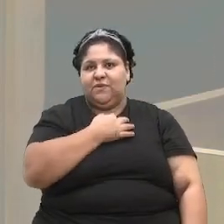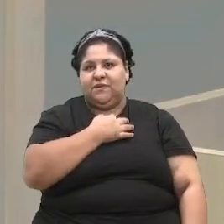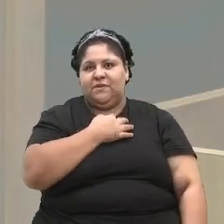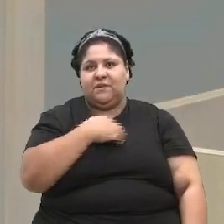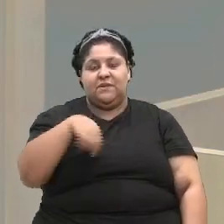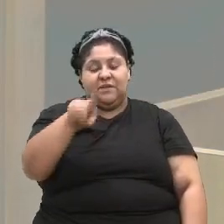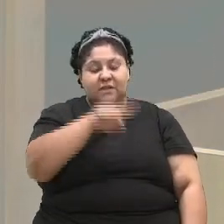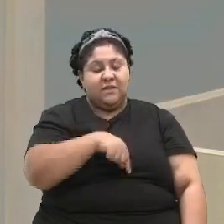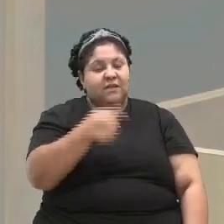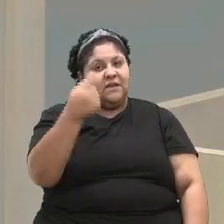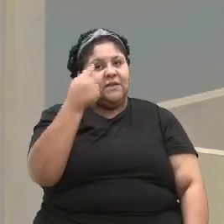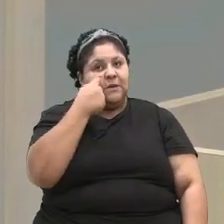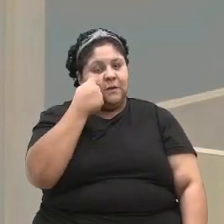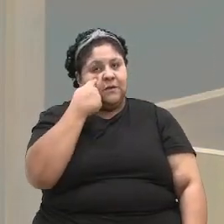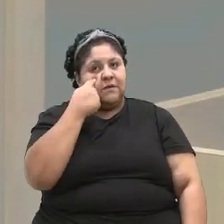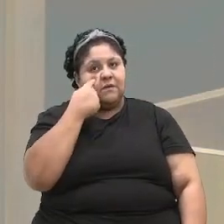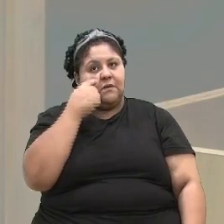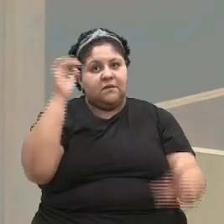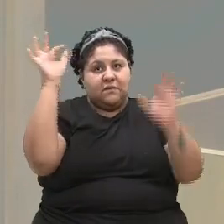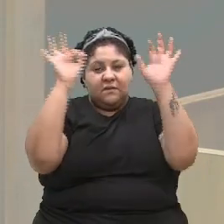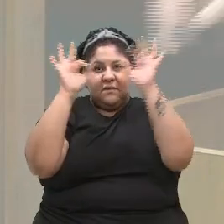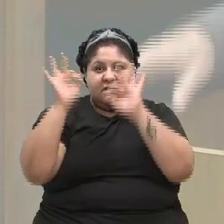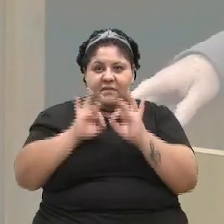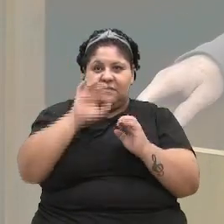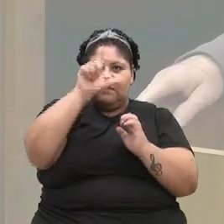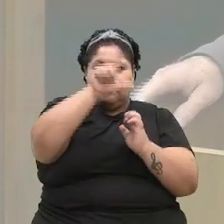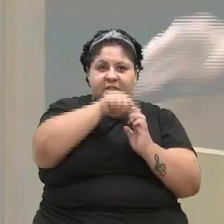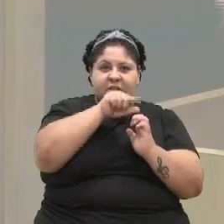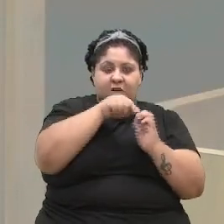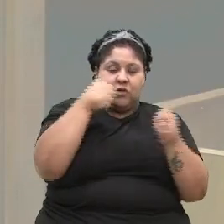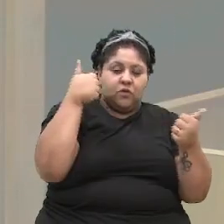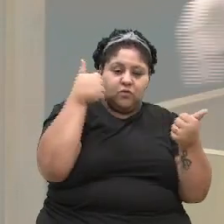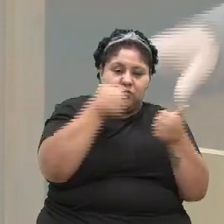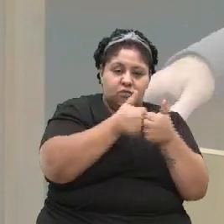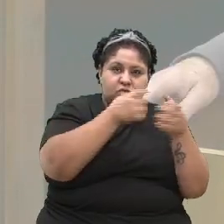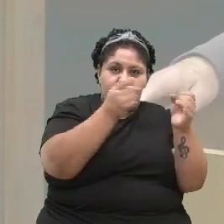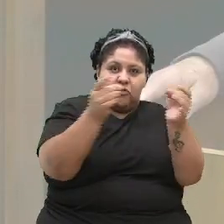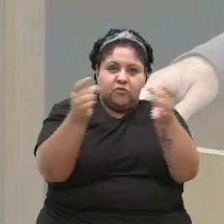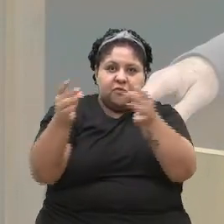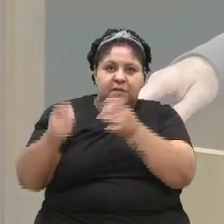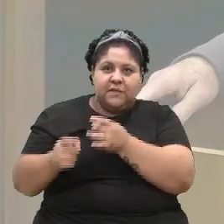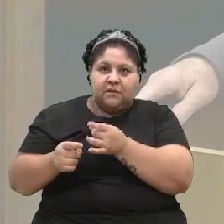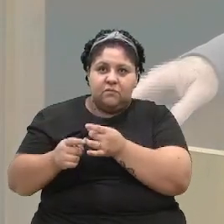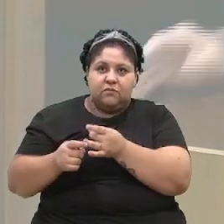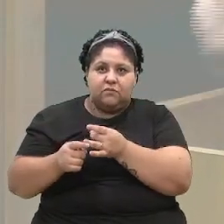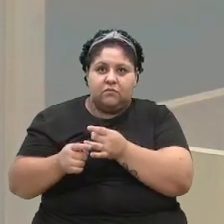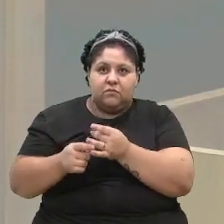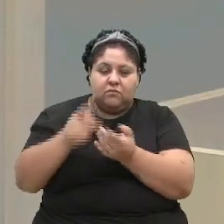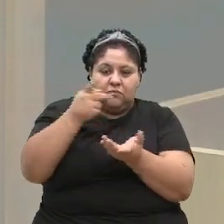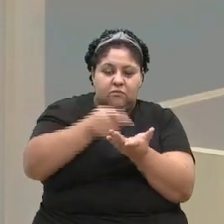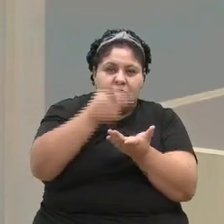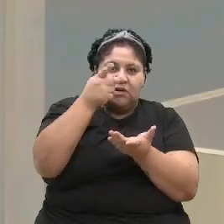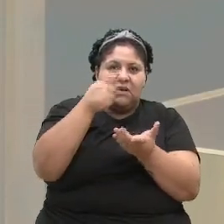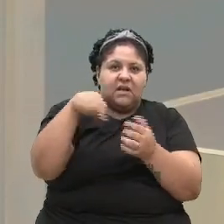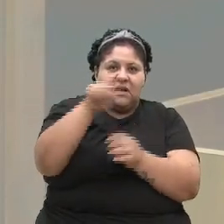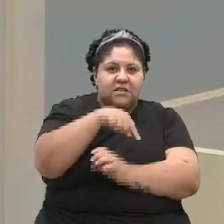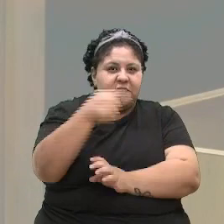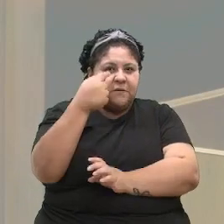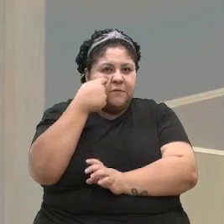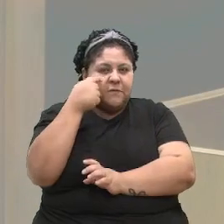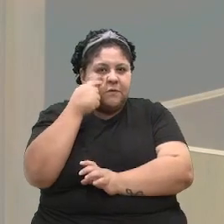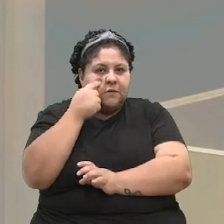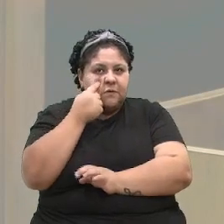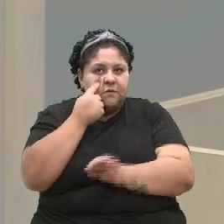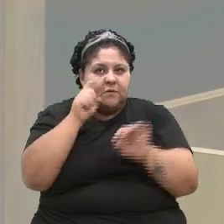gente via o envolvimento e a alegria dos empresários que estavam lá vendendo o seu produto. A gente viu a Vila